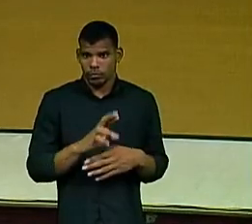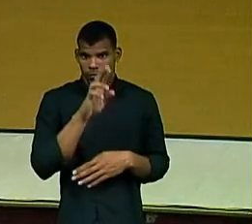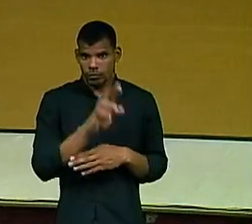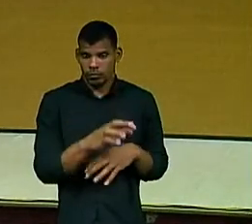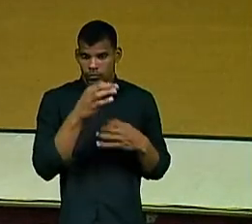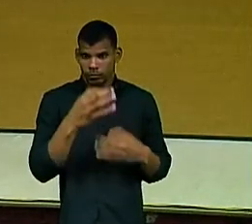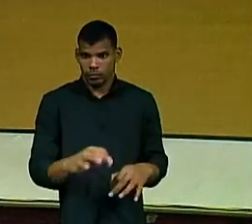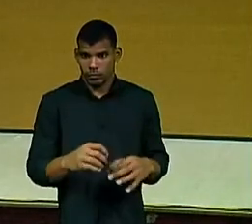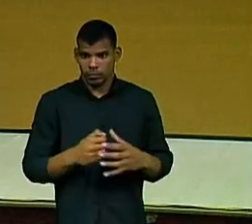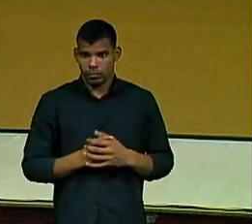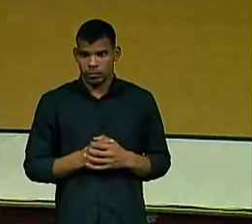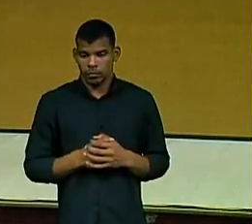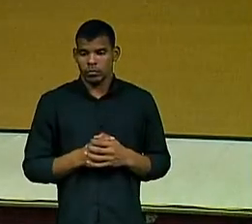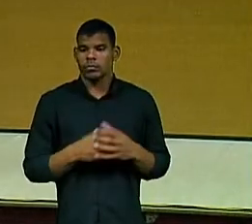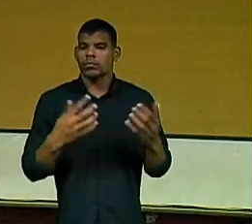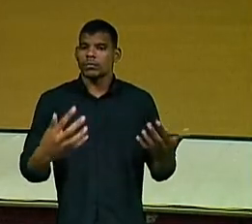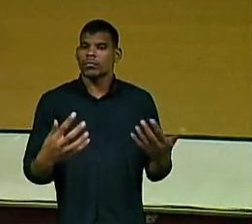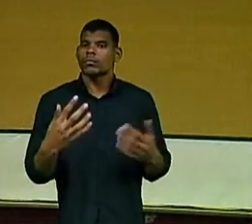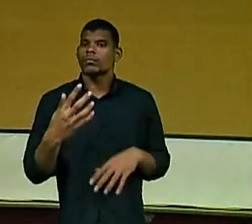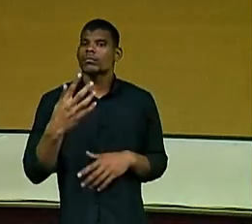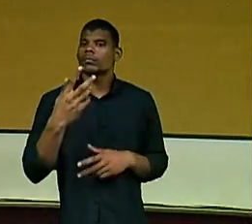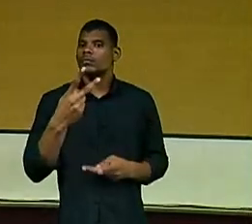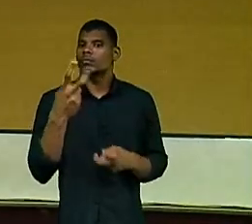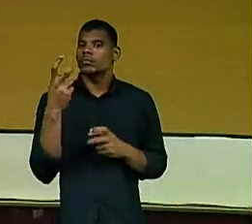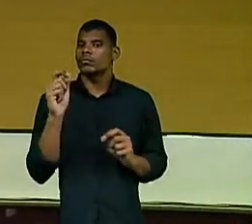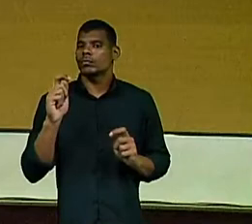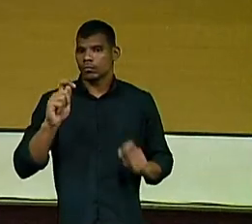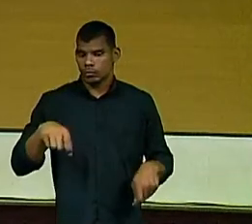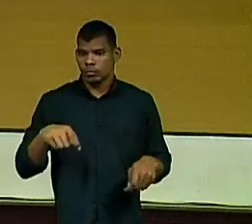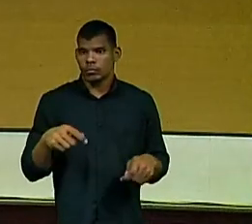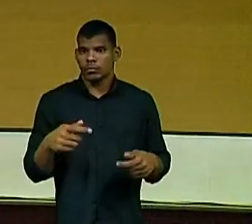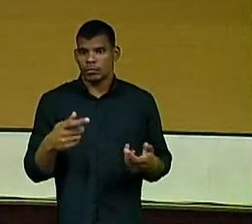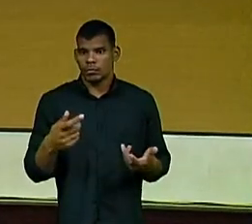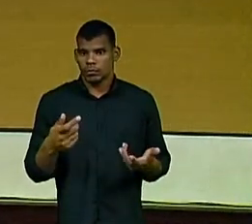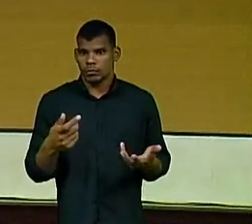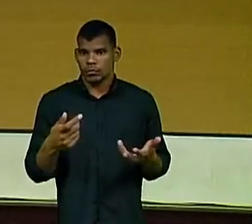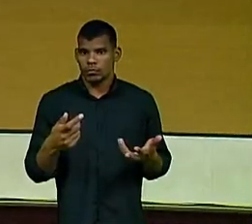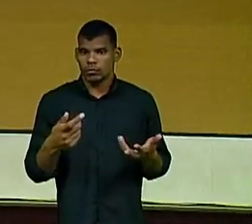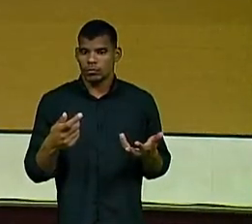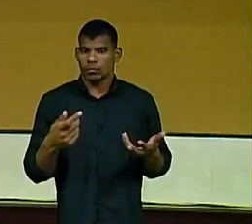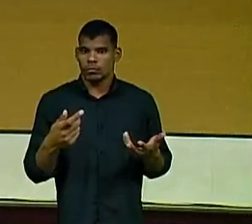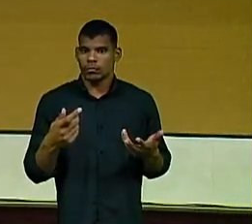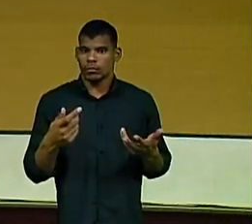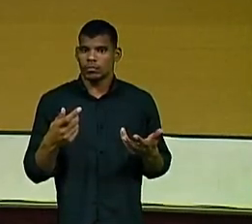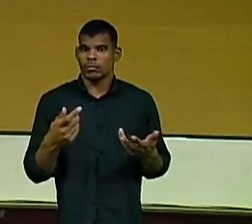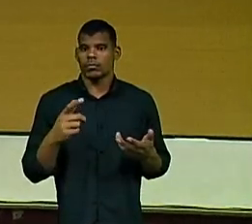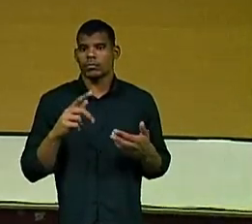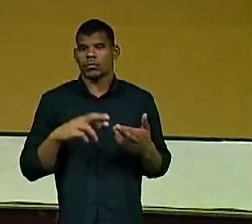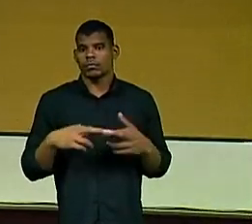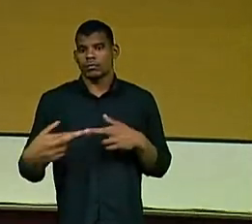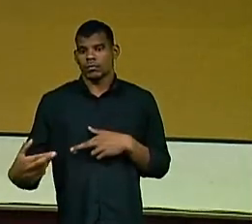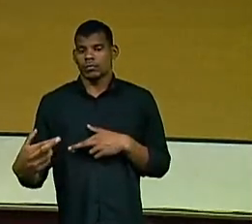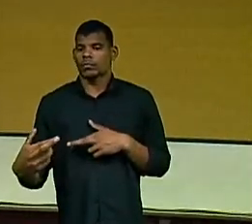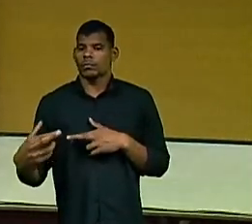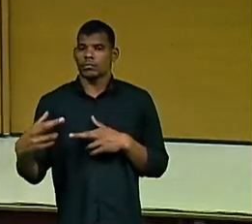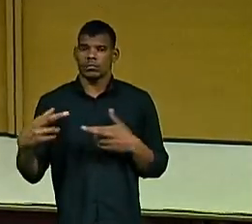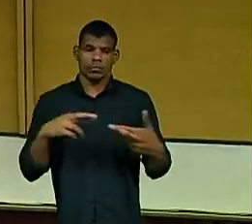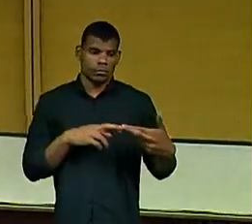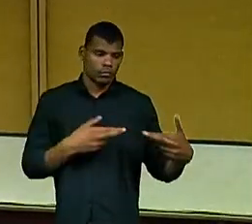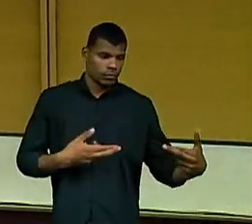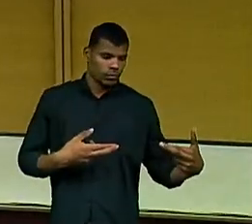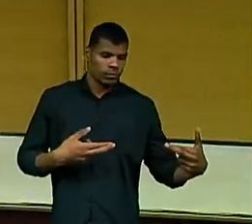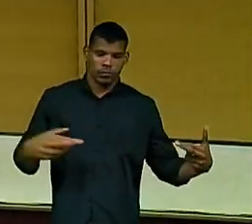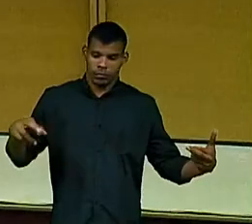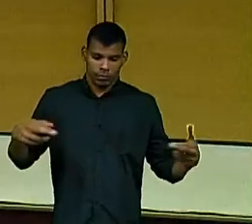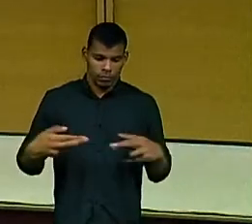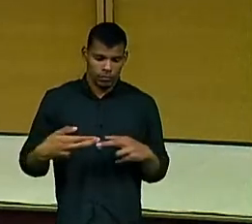então receber que era possível transferir o